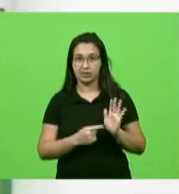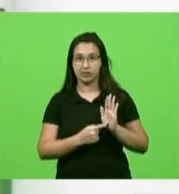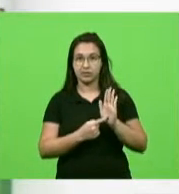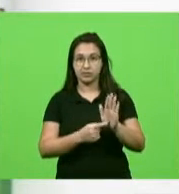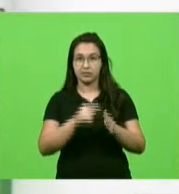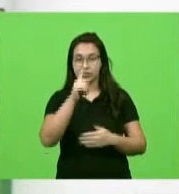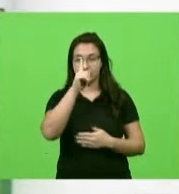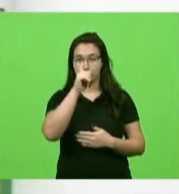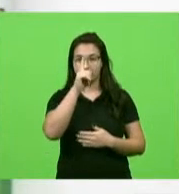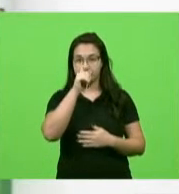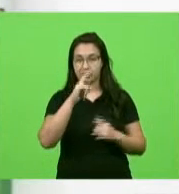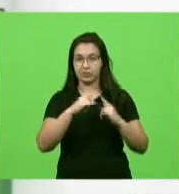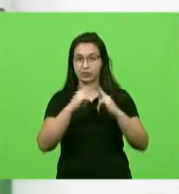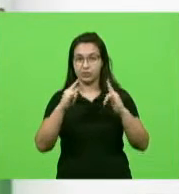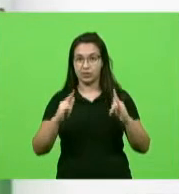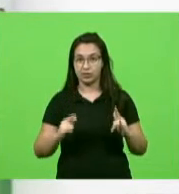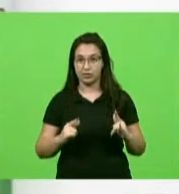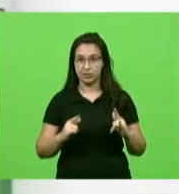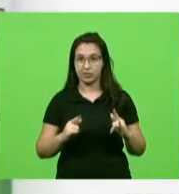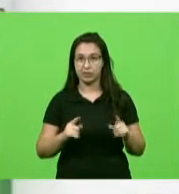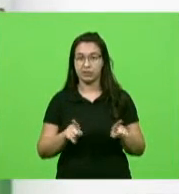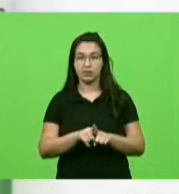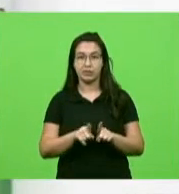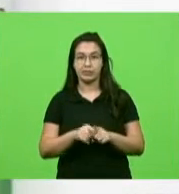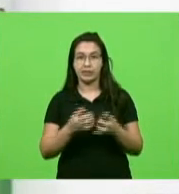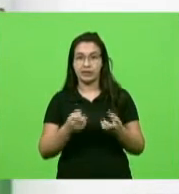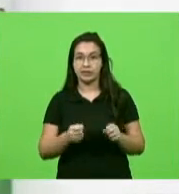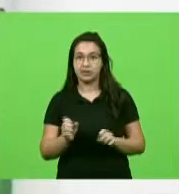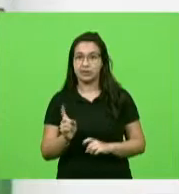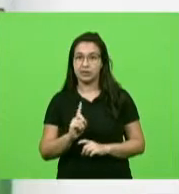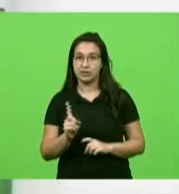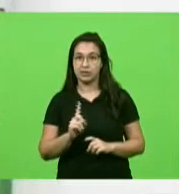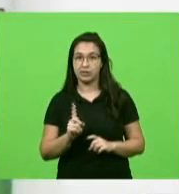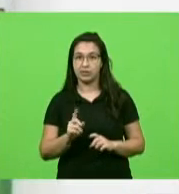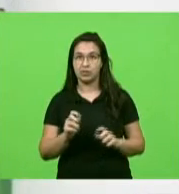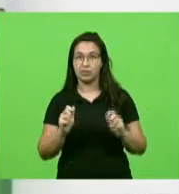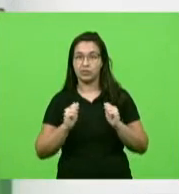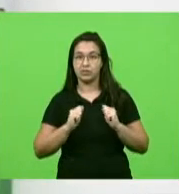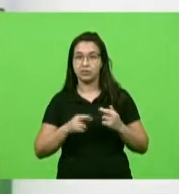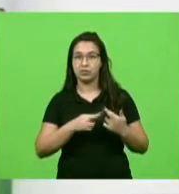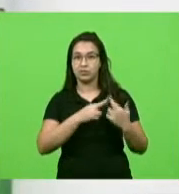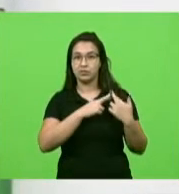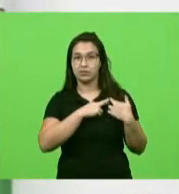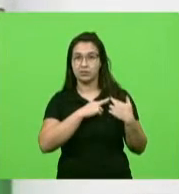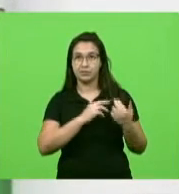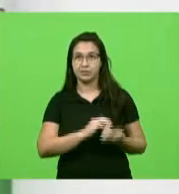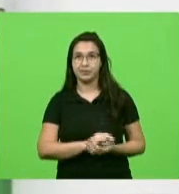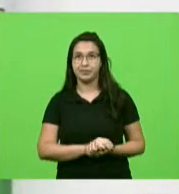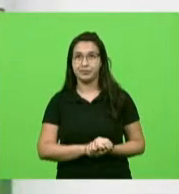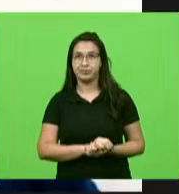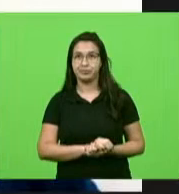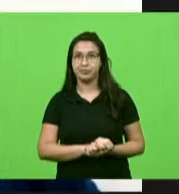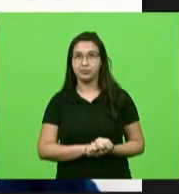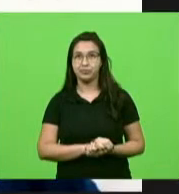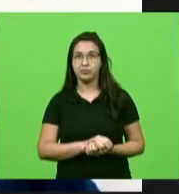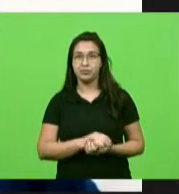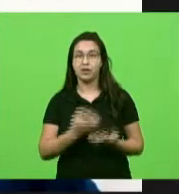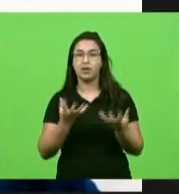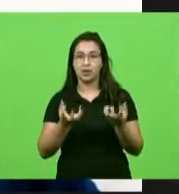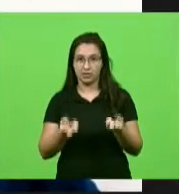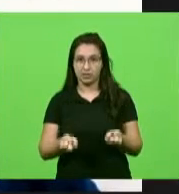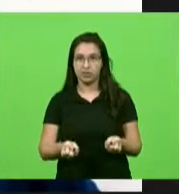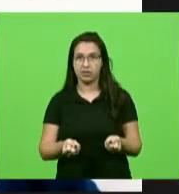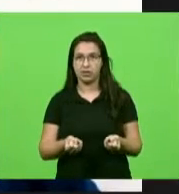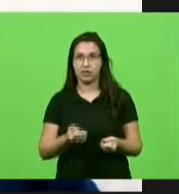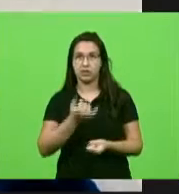de campanha e não recebe pela omissão de responsabilidade. Não, pela declaração falsa eu recebo também. Ah, recebe também,